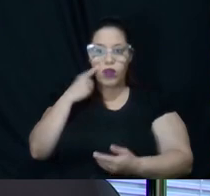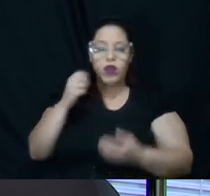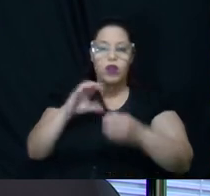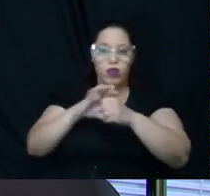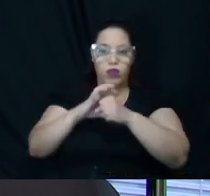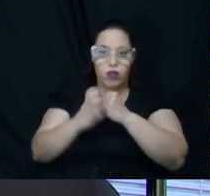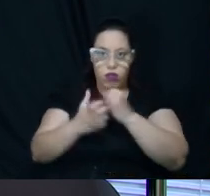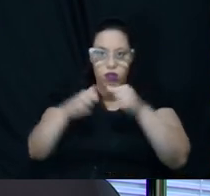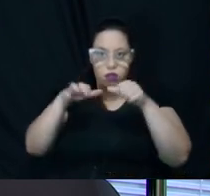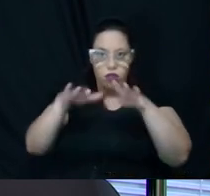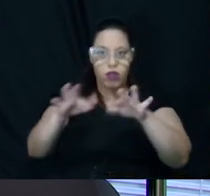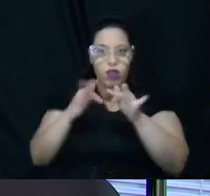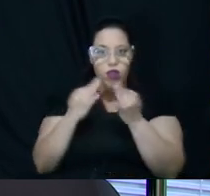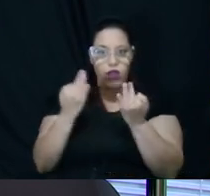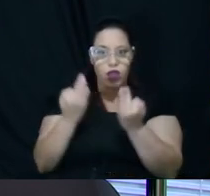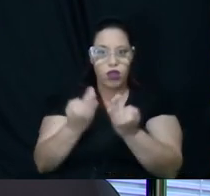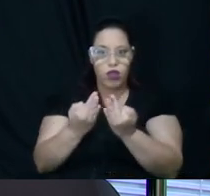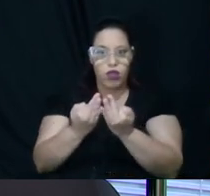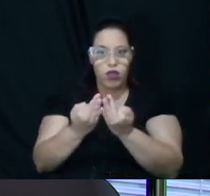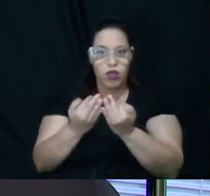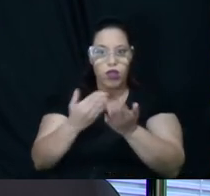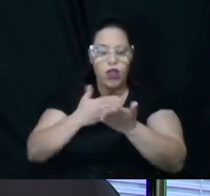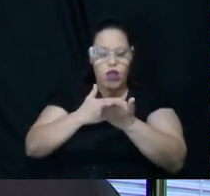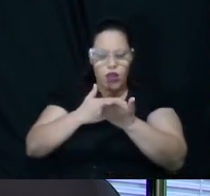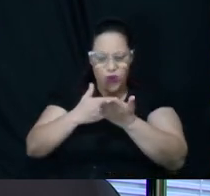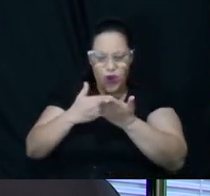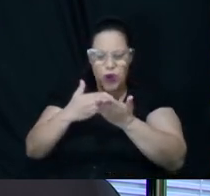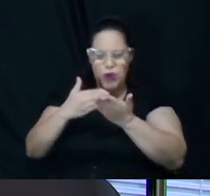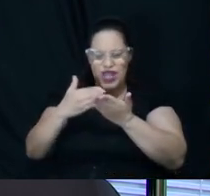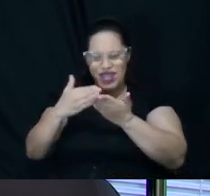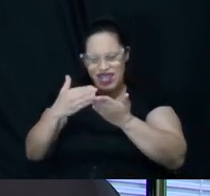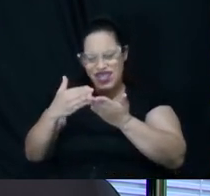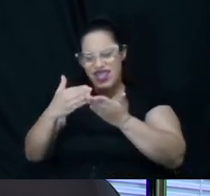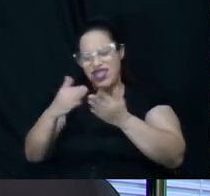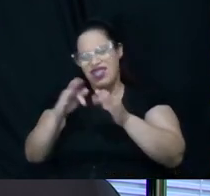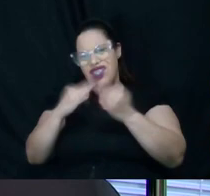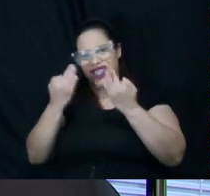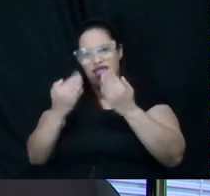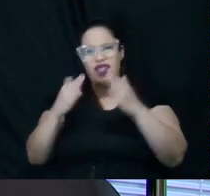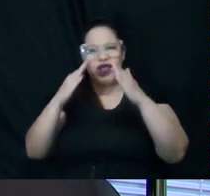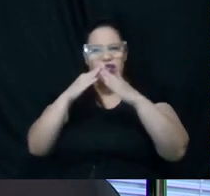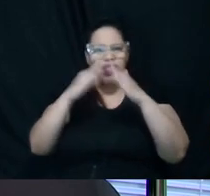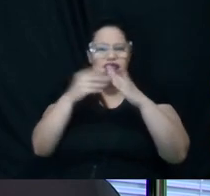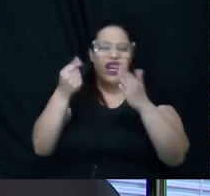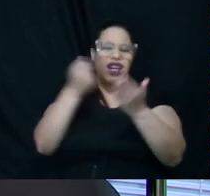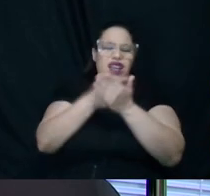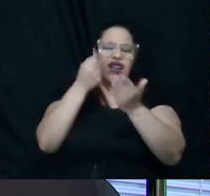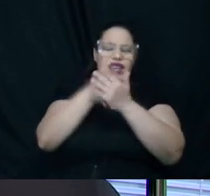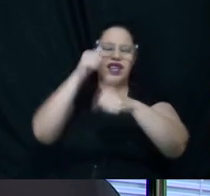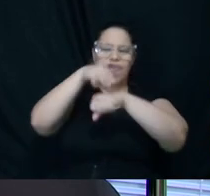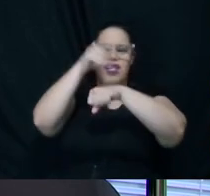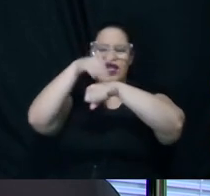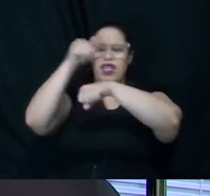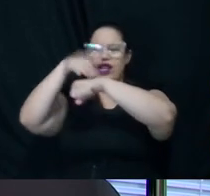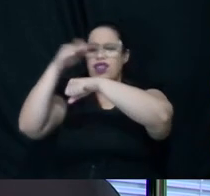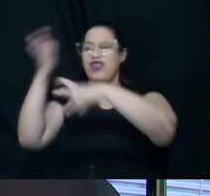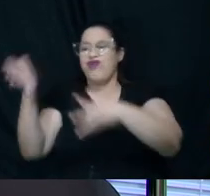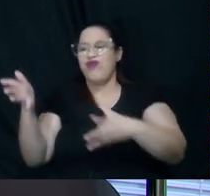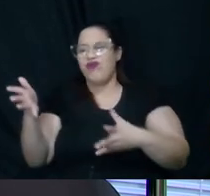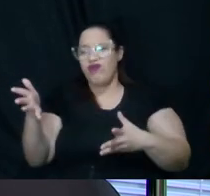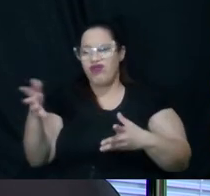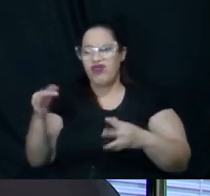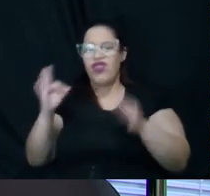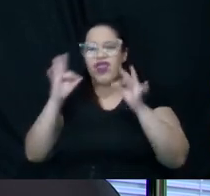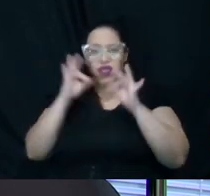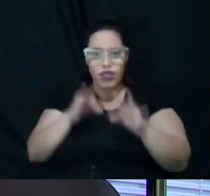famílias brasileiras elas começaram a se endividar muito, porque elas ficaram em casa e começaram a gastar mais. Né? Então, nada mais justo do que procurar